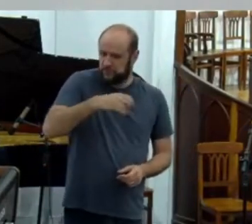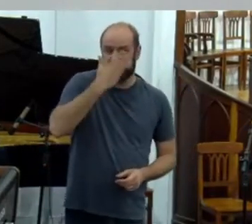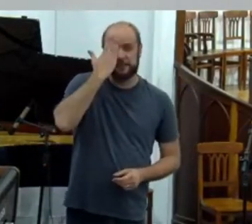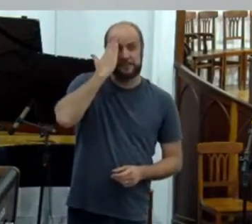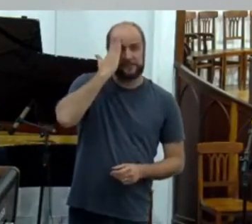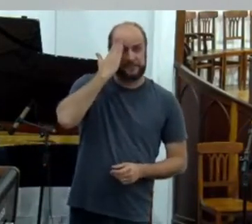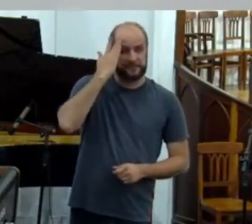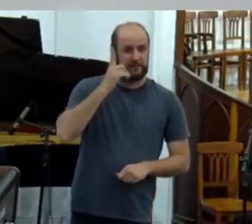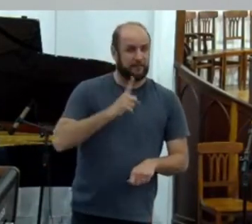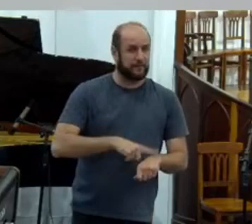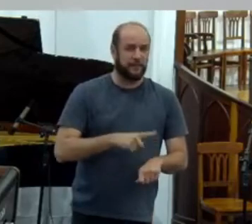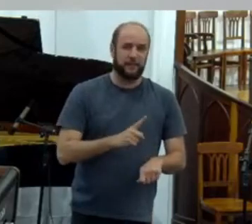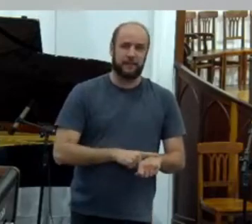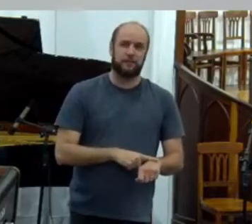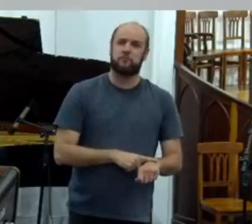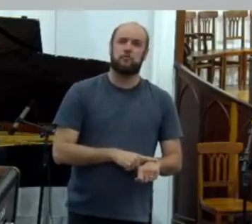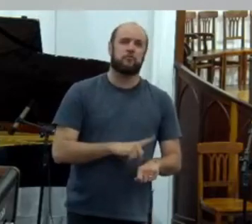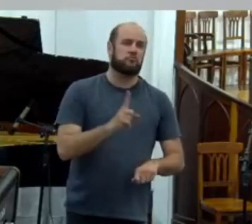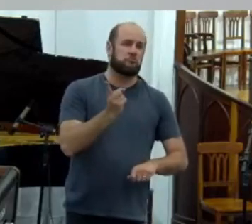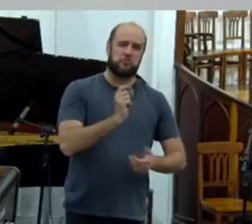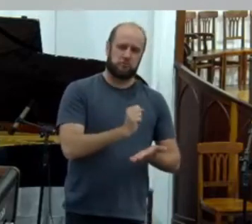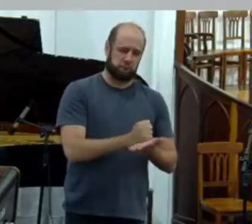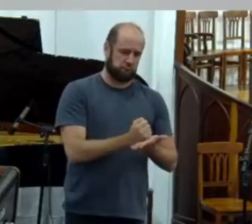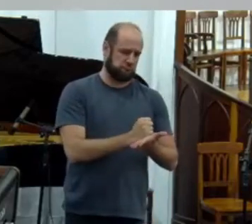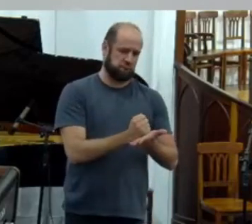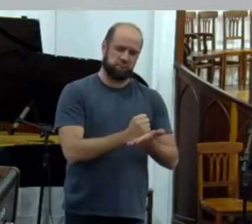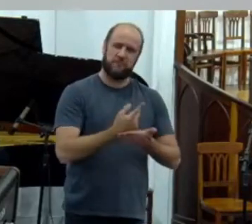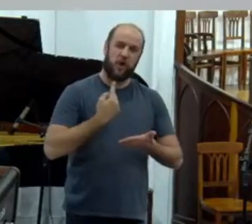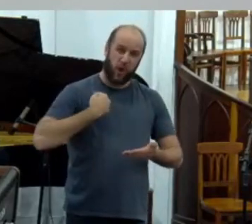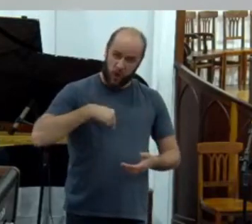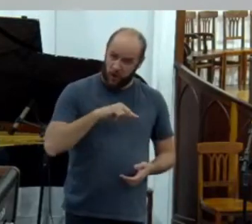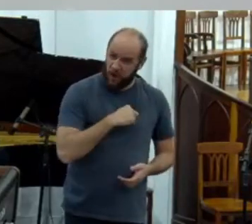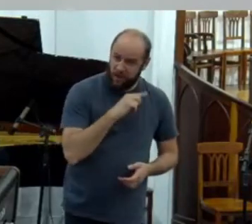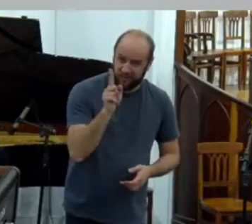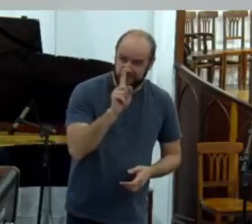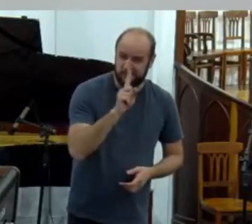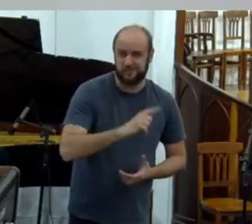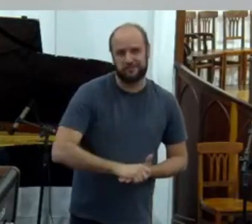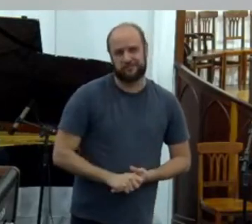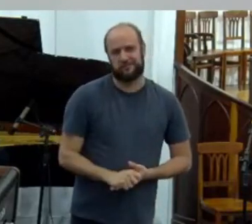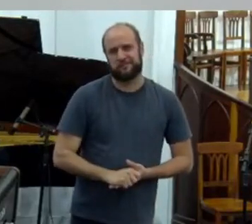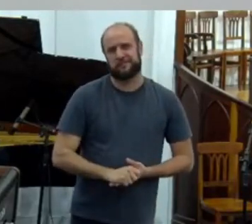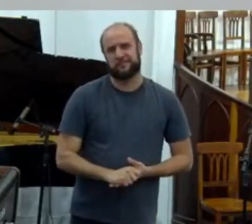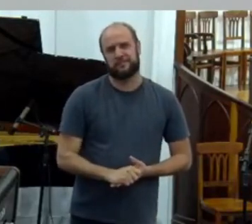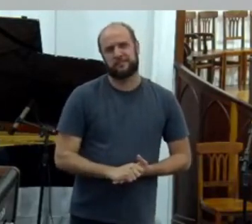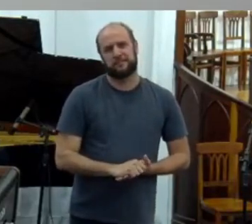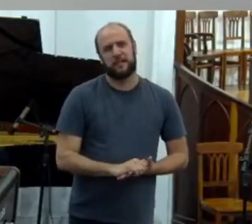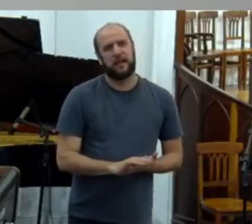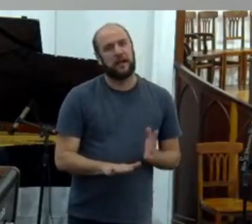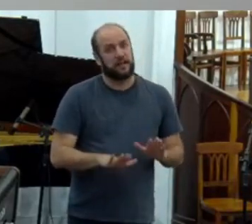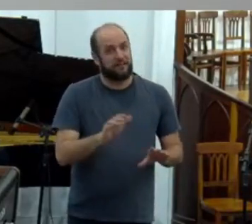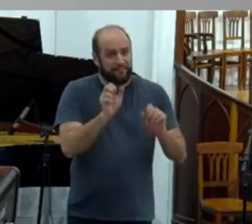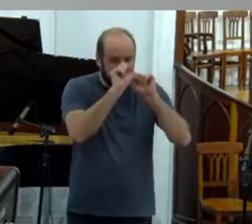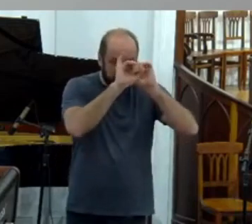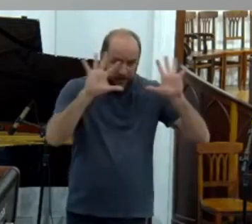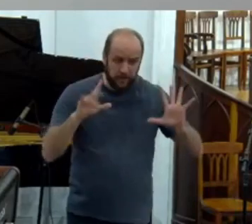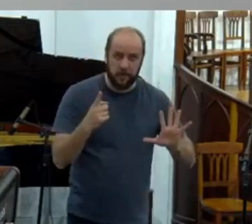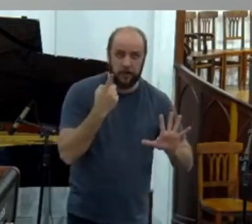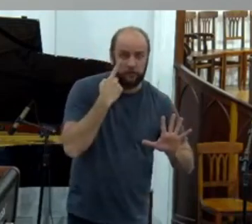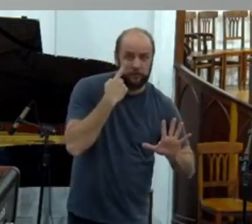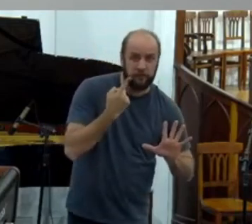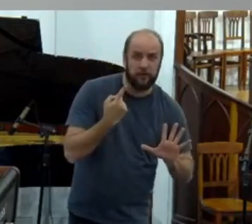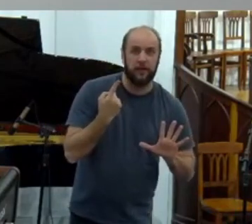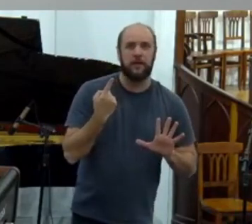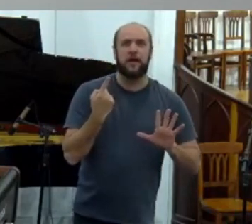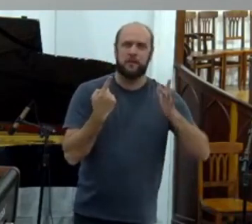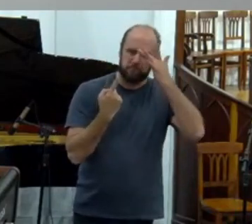que o tempo não está debaixo do nosso controle. E talvez isso se torne bastante evidente de que mesmo